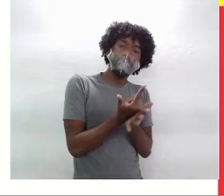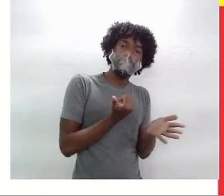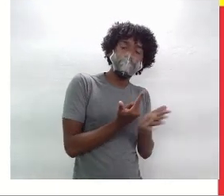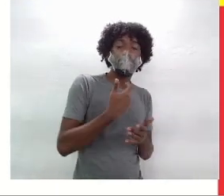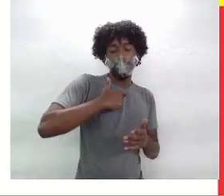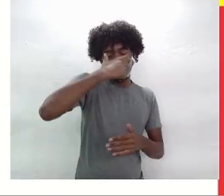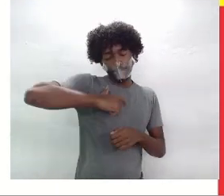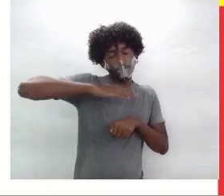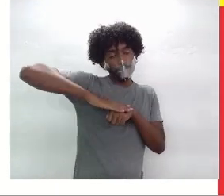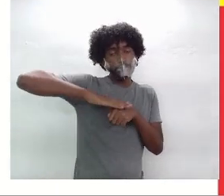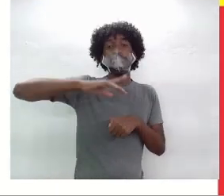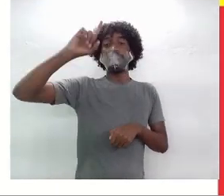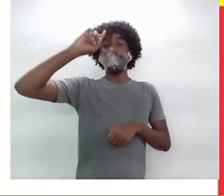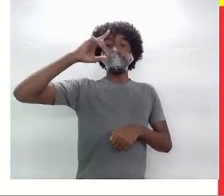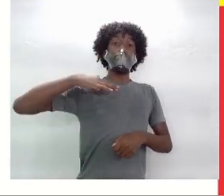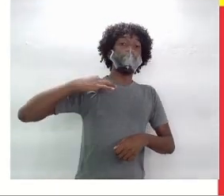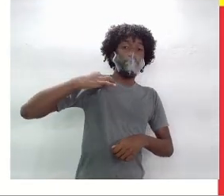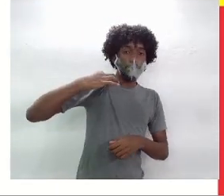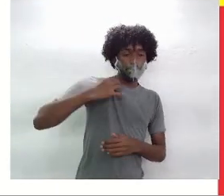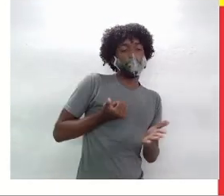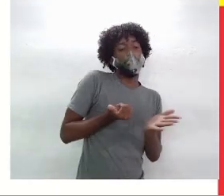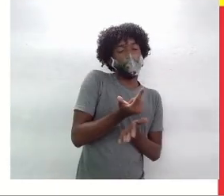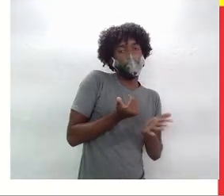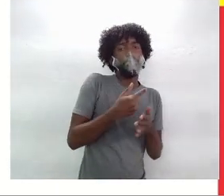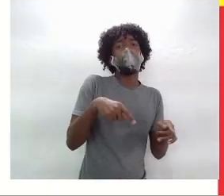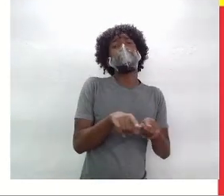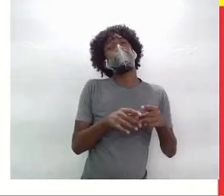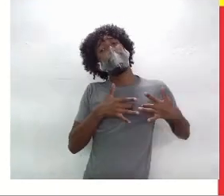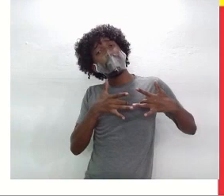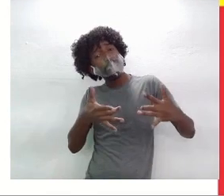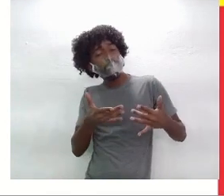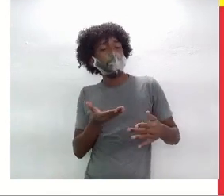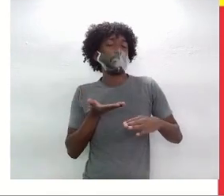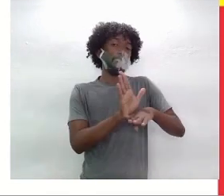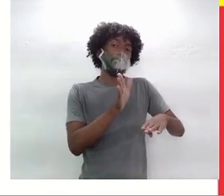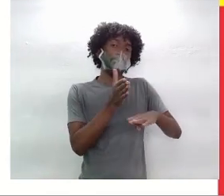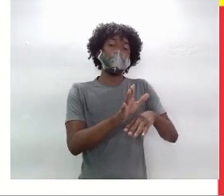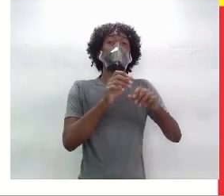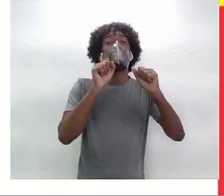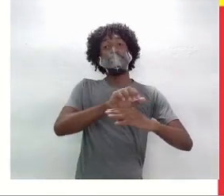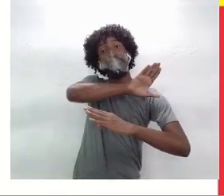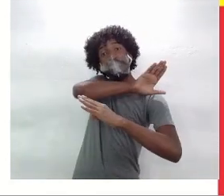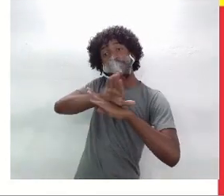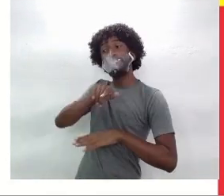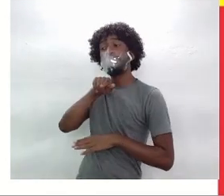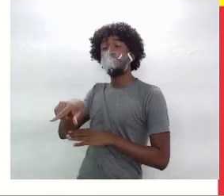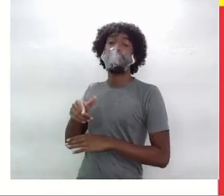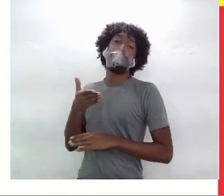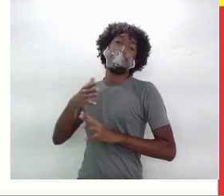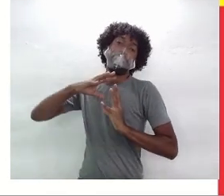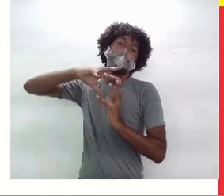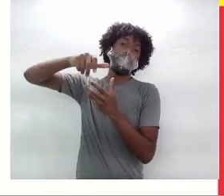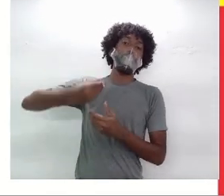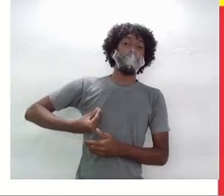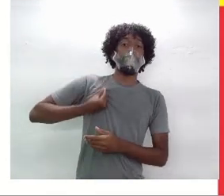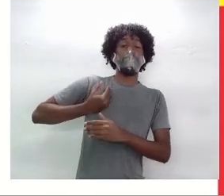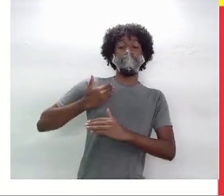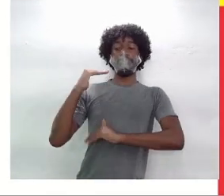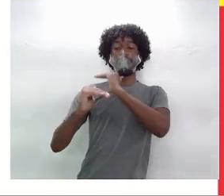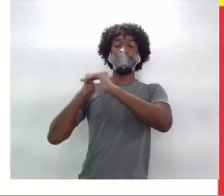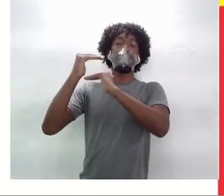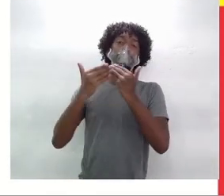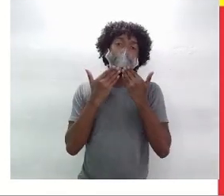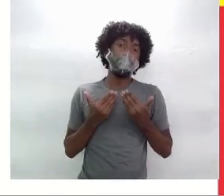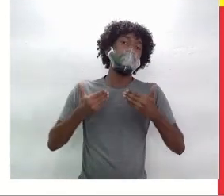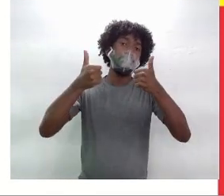voluntária, cotidiana e solidária para garantir a sustentabilidade da vida do